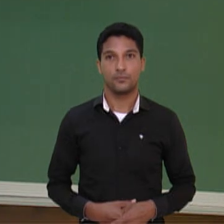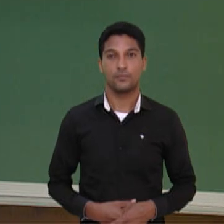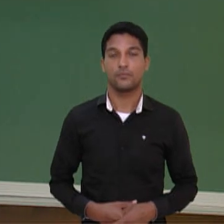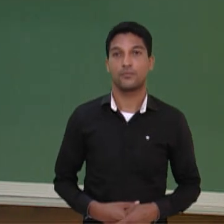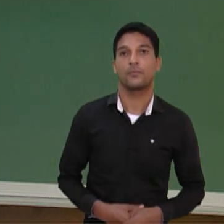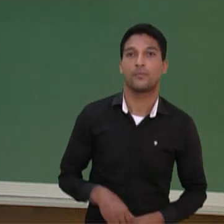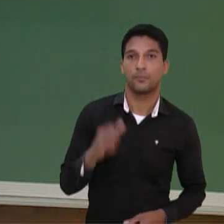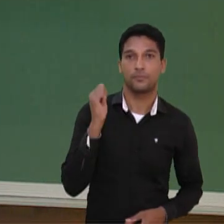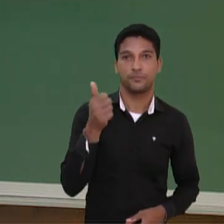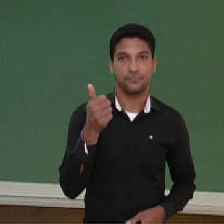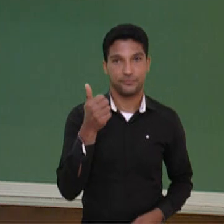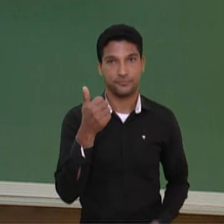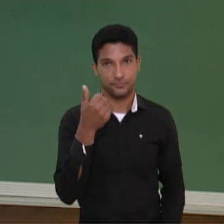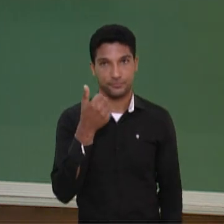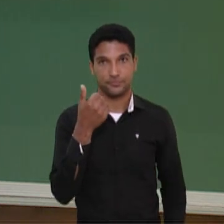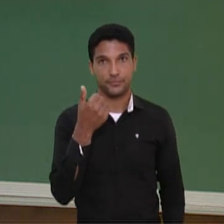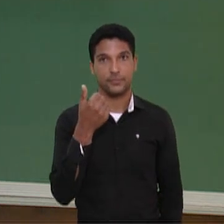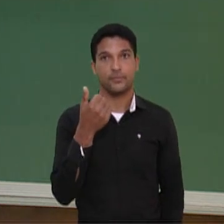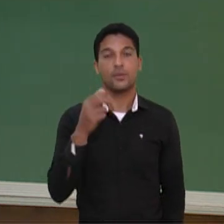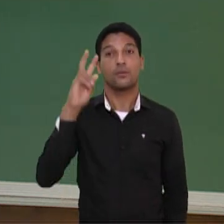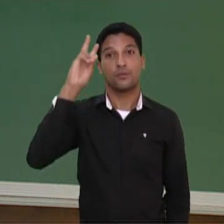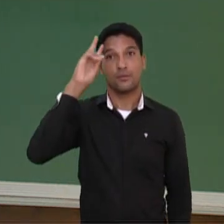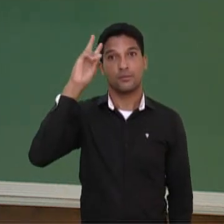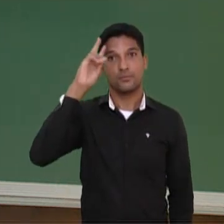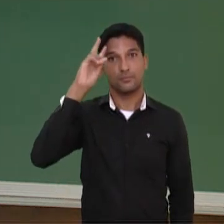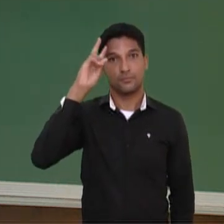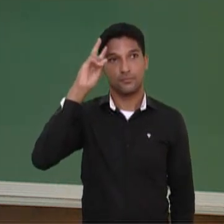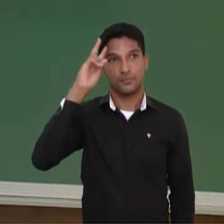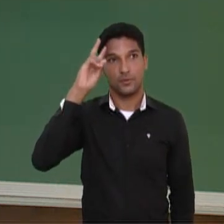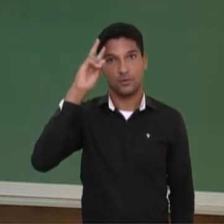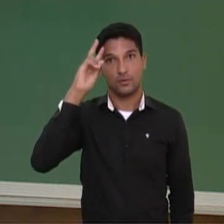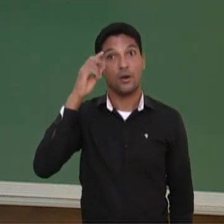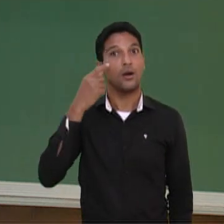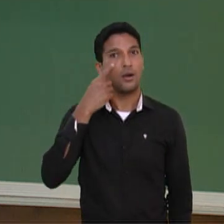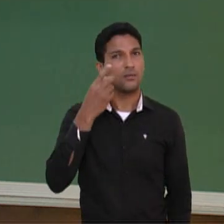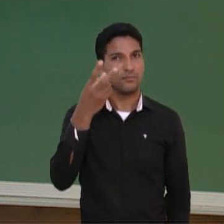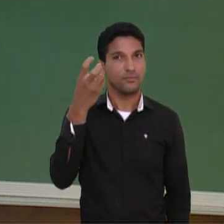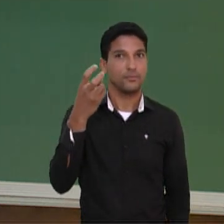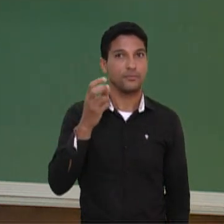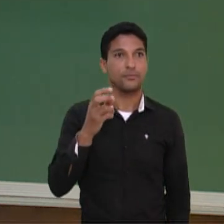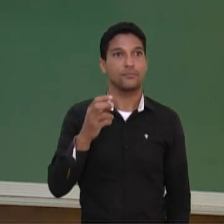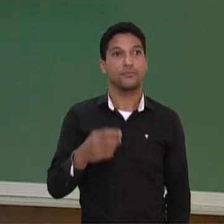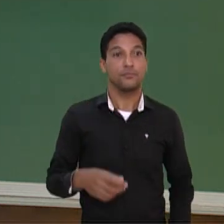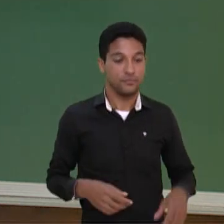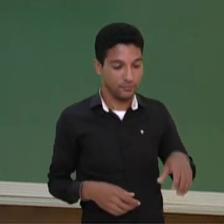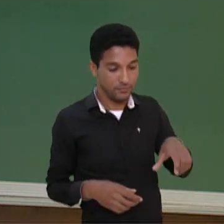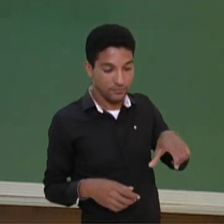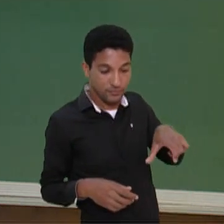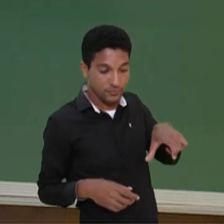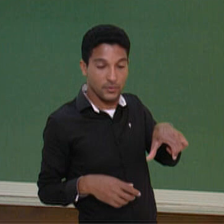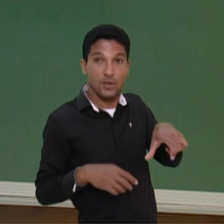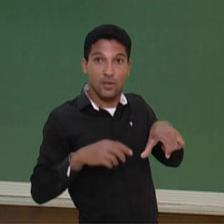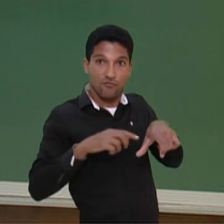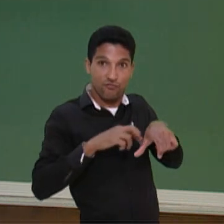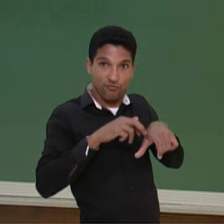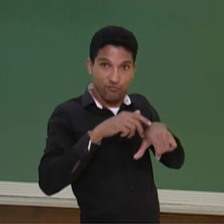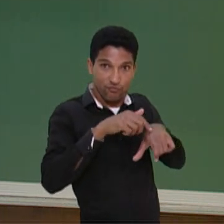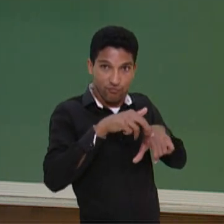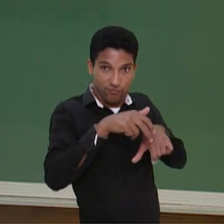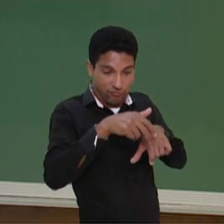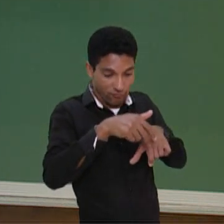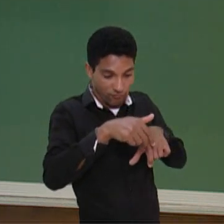Isso aí, pessoal. Então, lembrando lá, ó. Tô descendo, de repente encontrei o eixo Y na frente